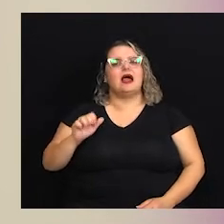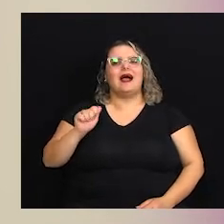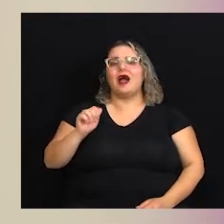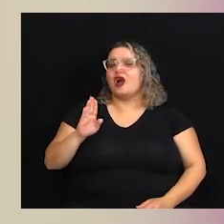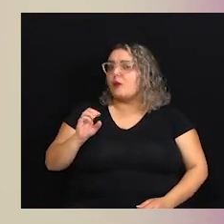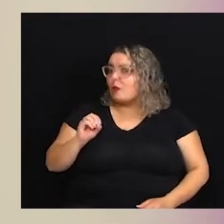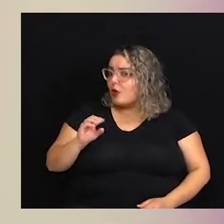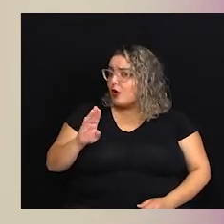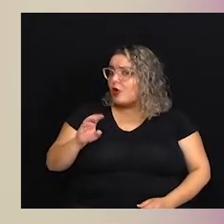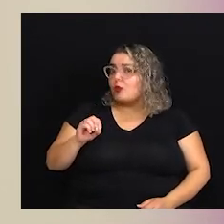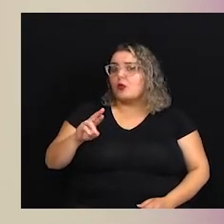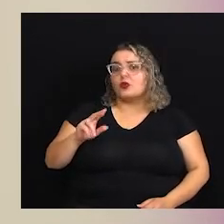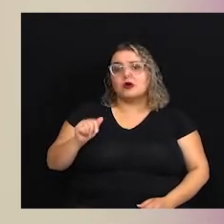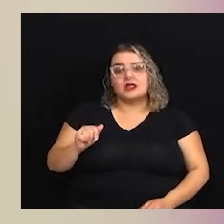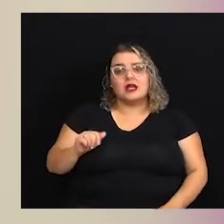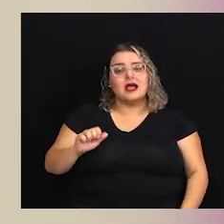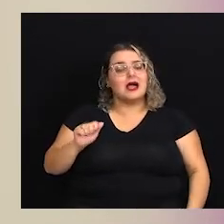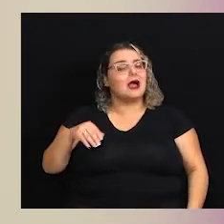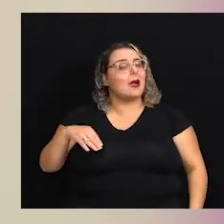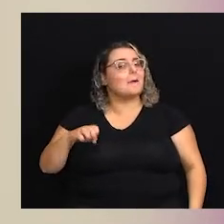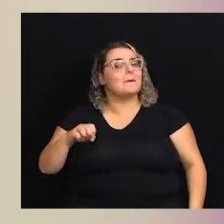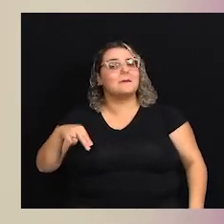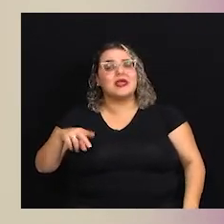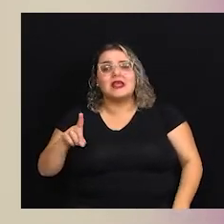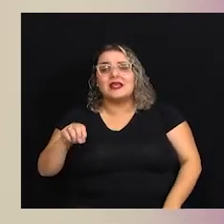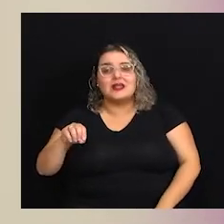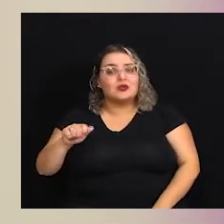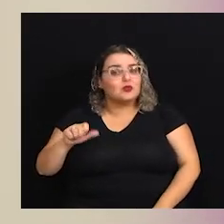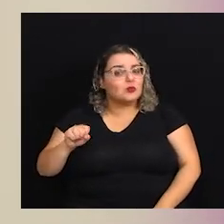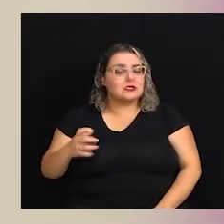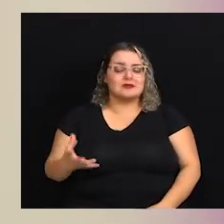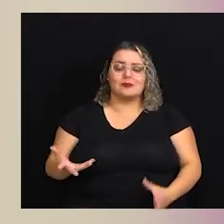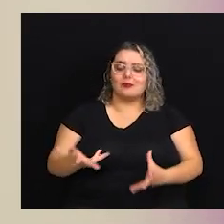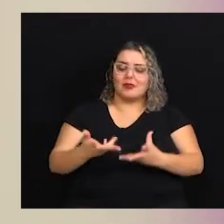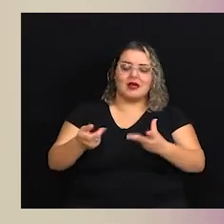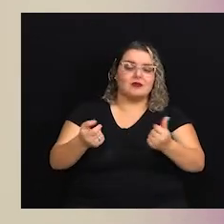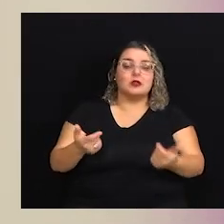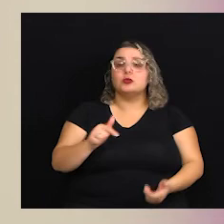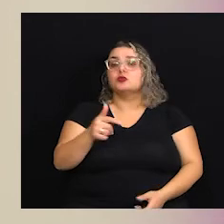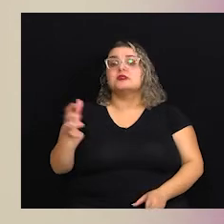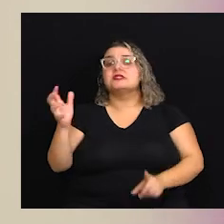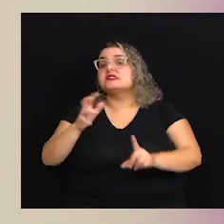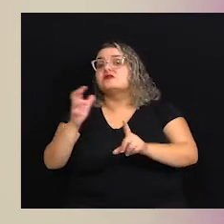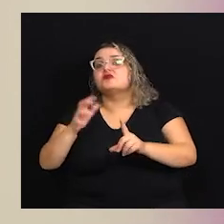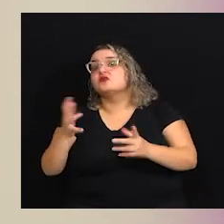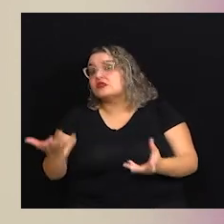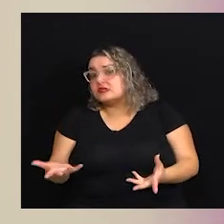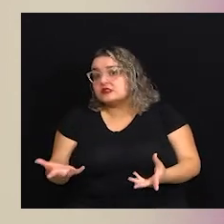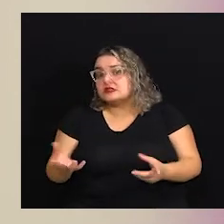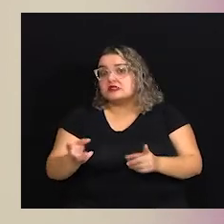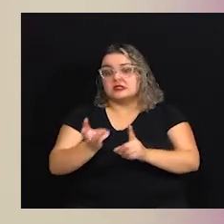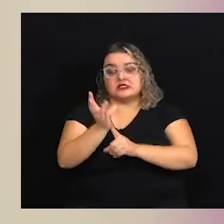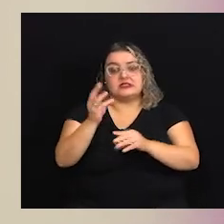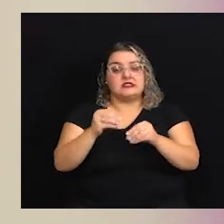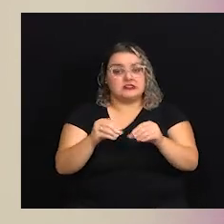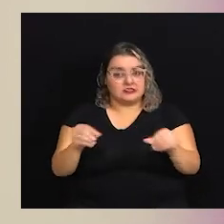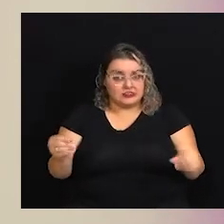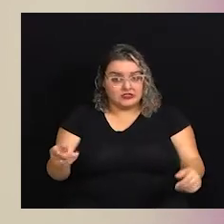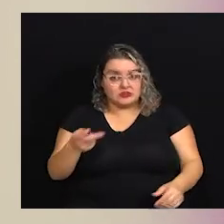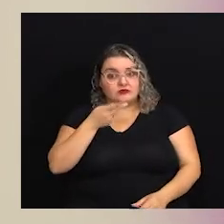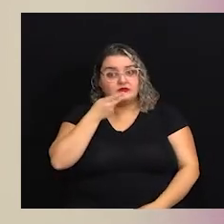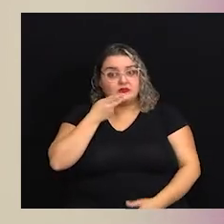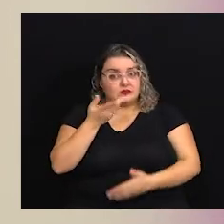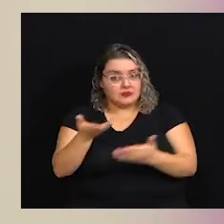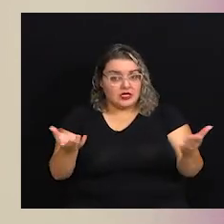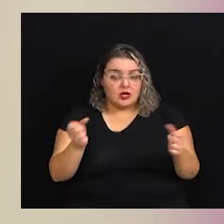farinhas, amêndoas, porque as outras farinhas são riquíssimas, não tem esse impacto da farinha de trigo